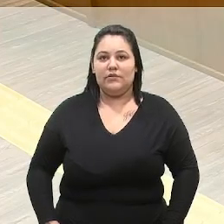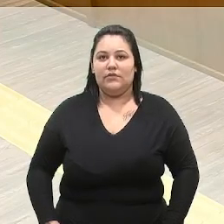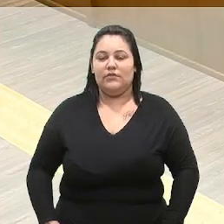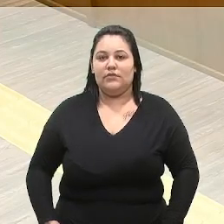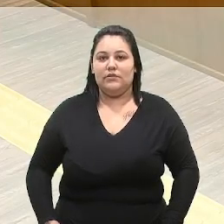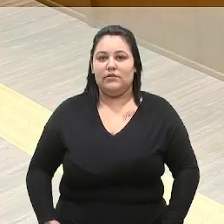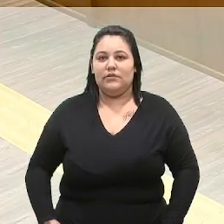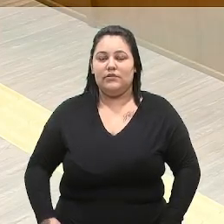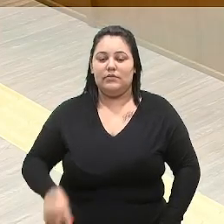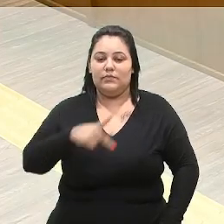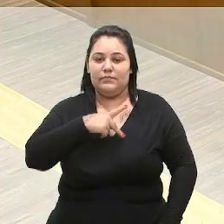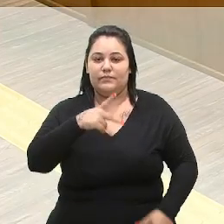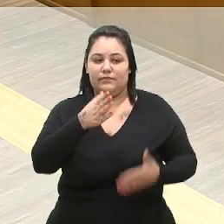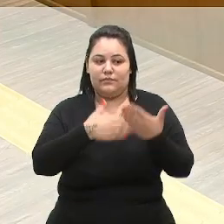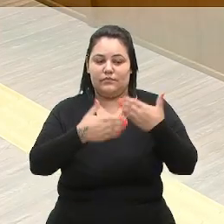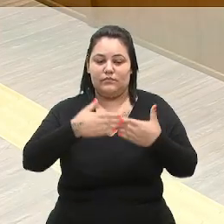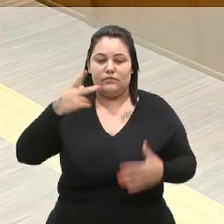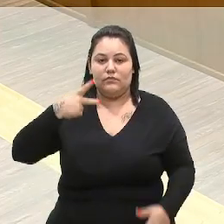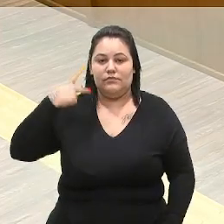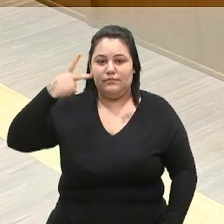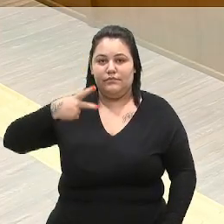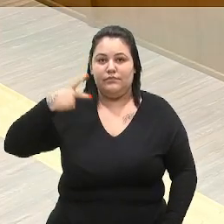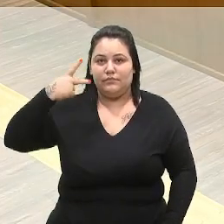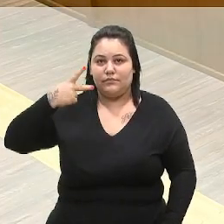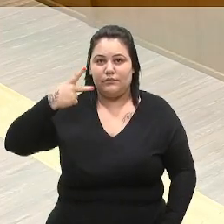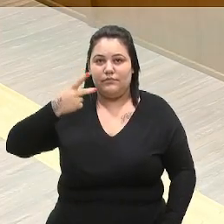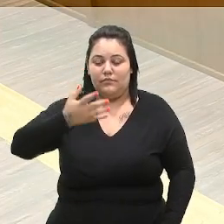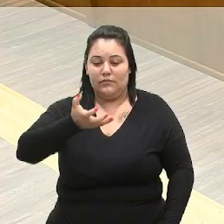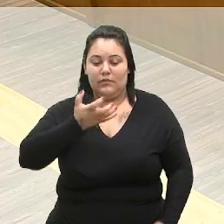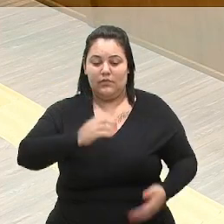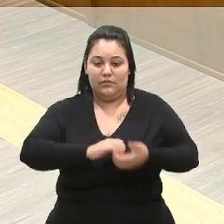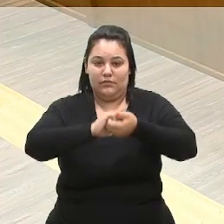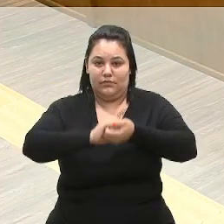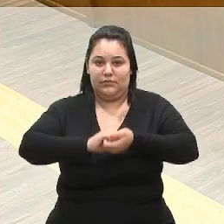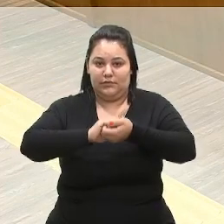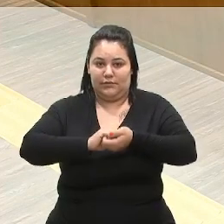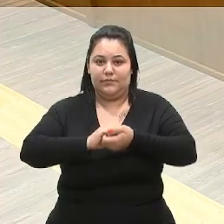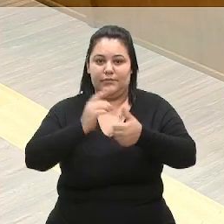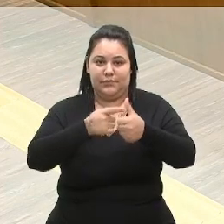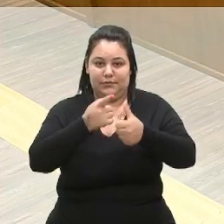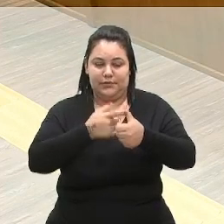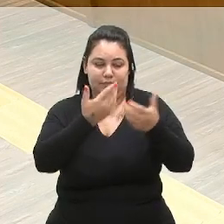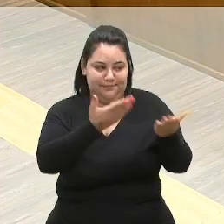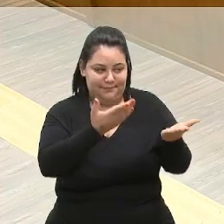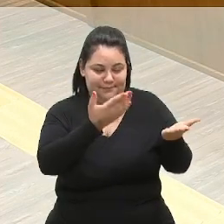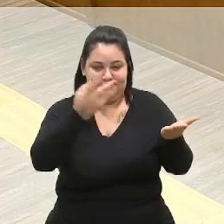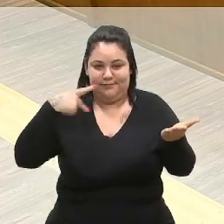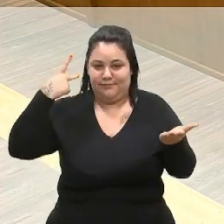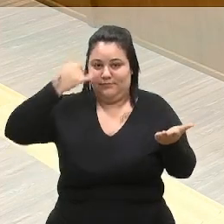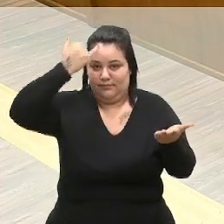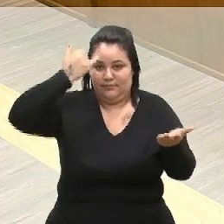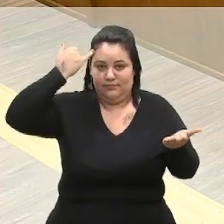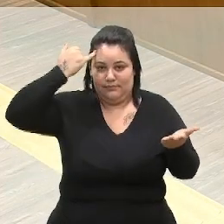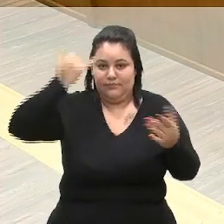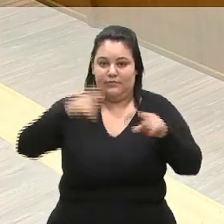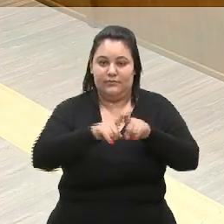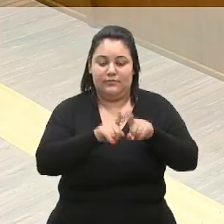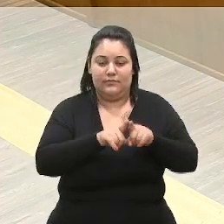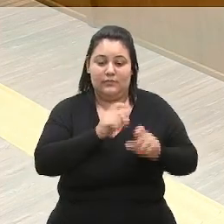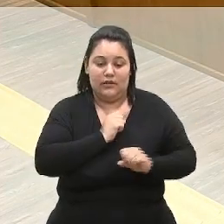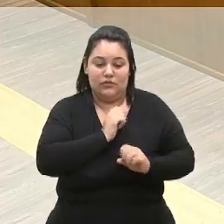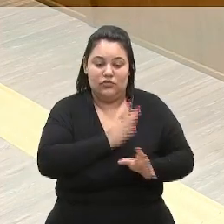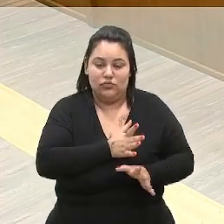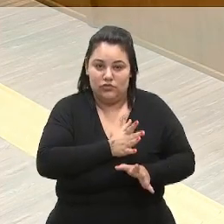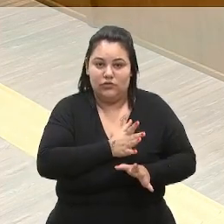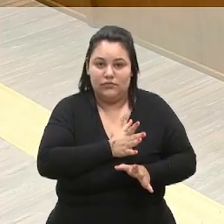Senhora presidente, senhores vereadores, Declarar voto, quero presidente. inicialmente cumprimentar o vereador D'Ambros pela iniciativa e